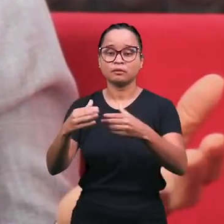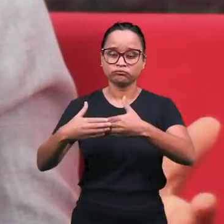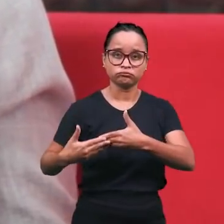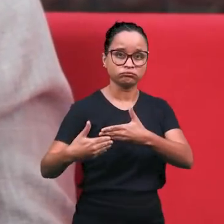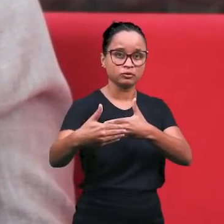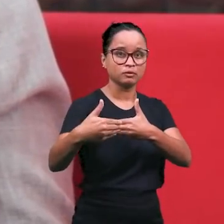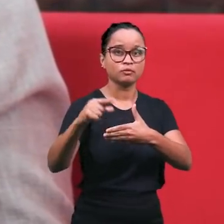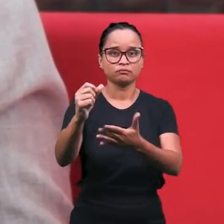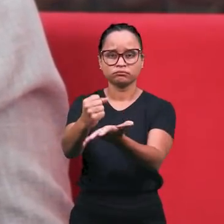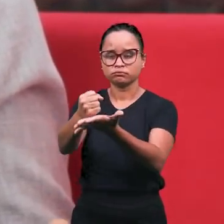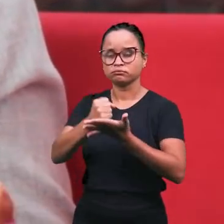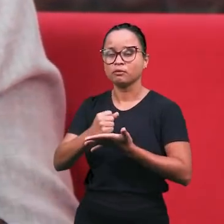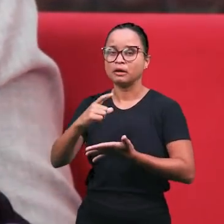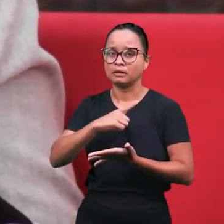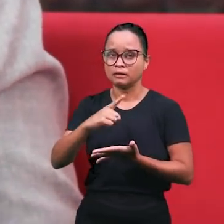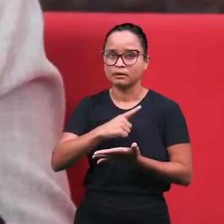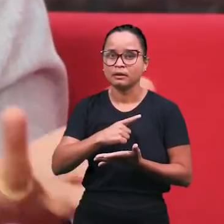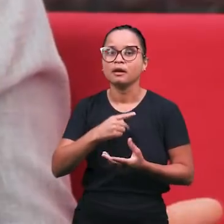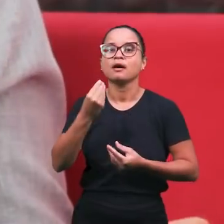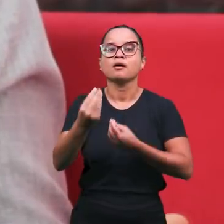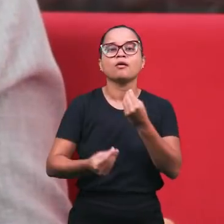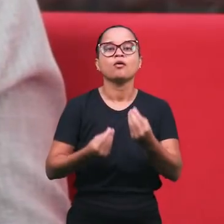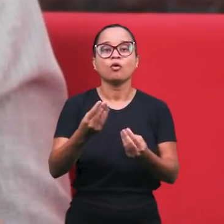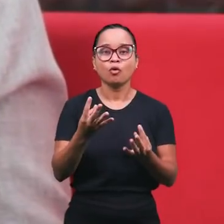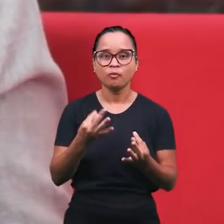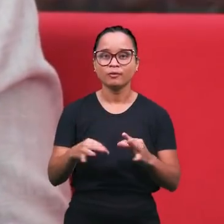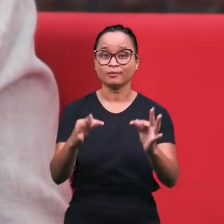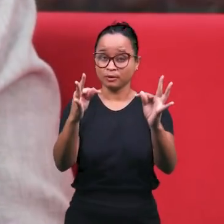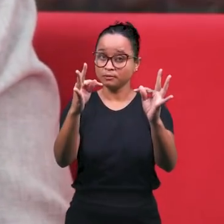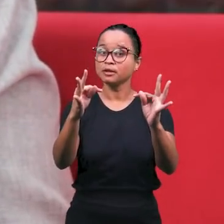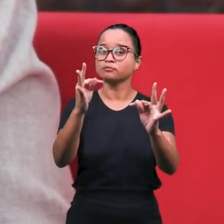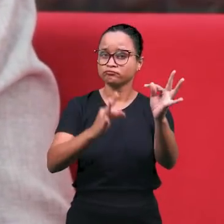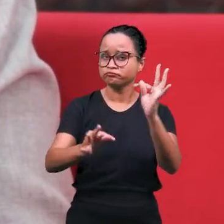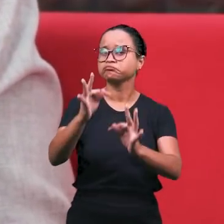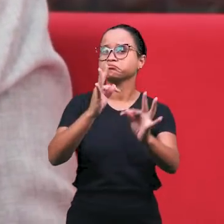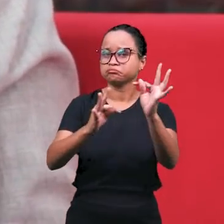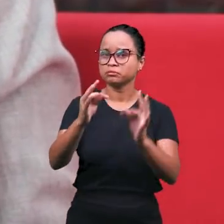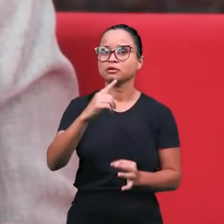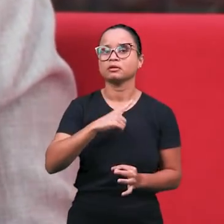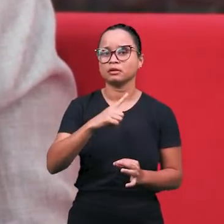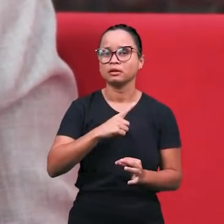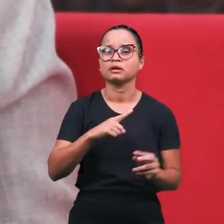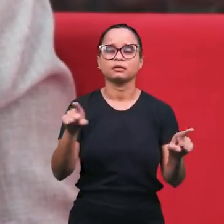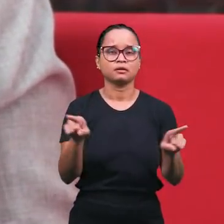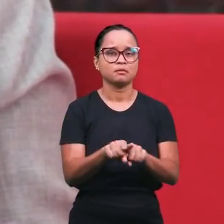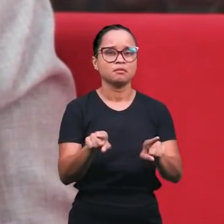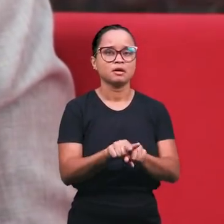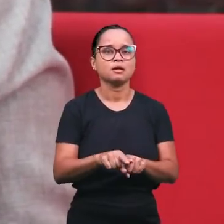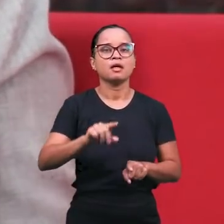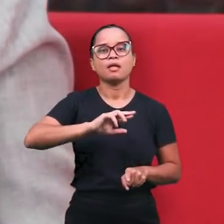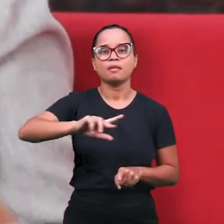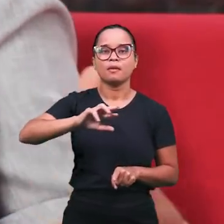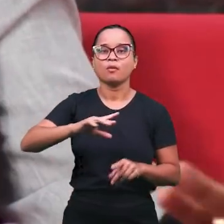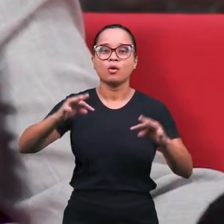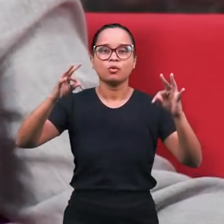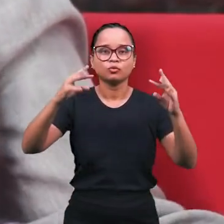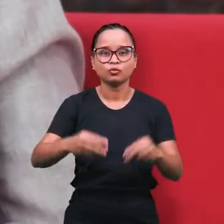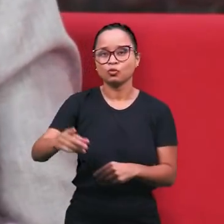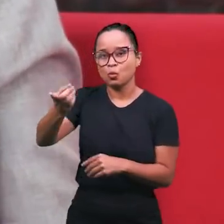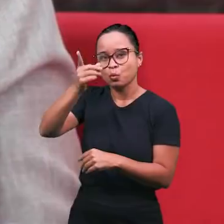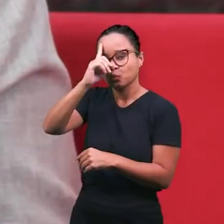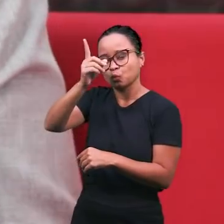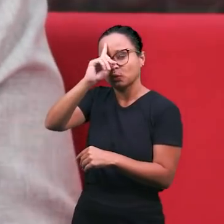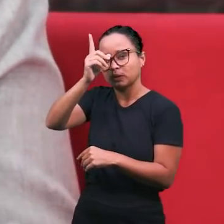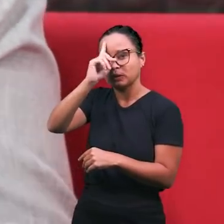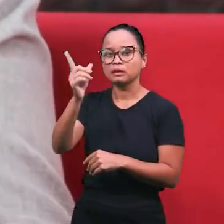momento que você procura ajuda, você vai ter um tratamento. E esse tratamento não precisa ser por todos